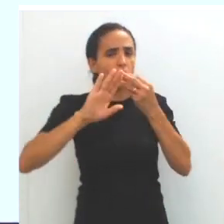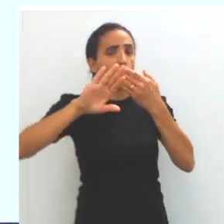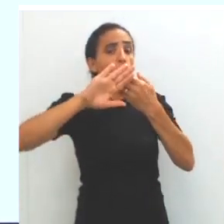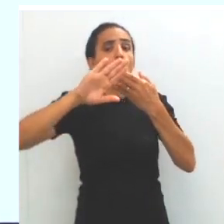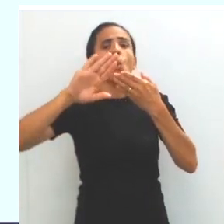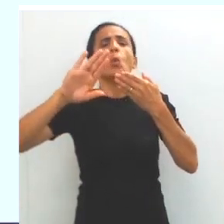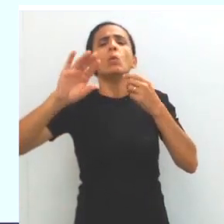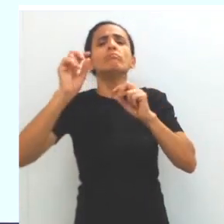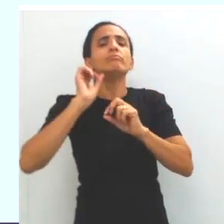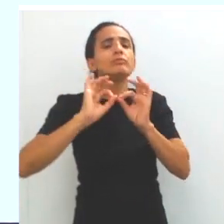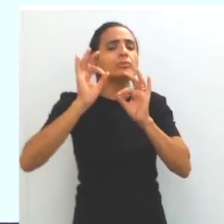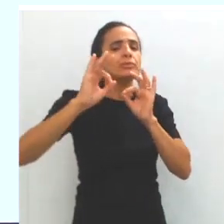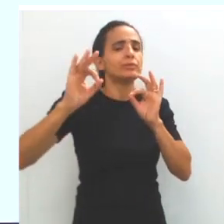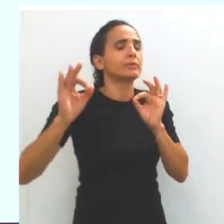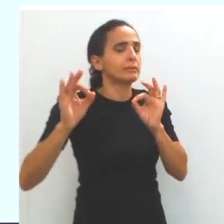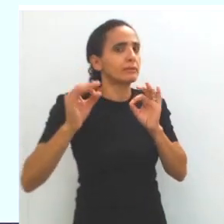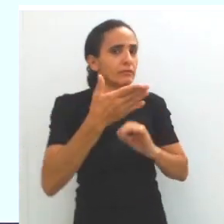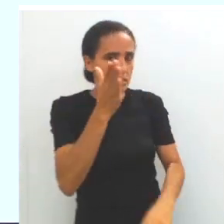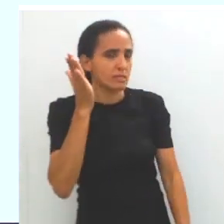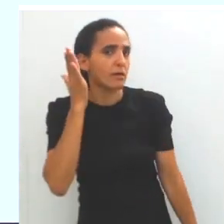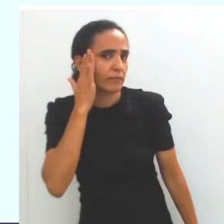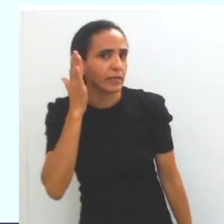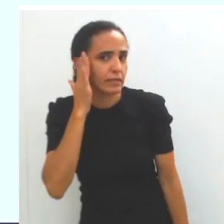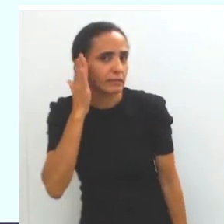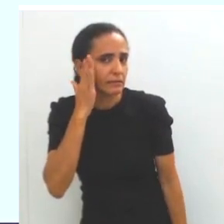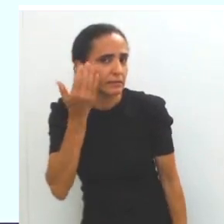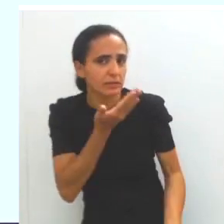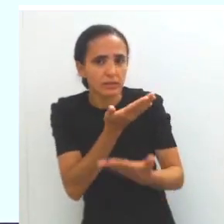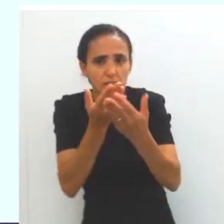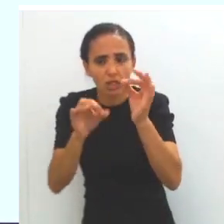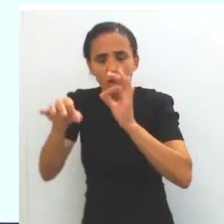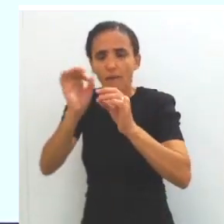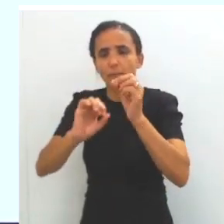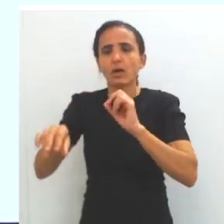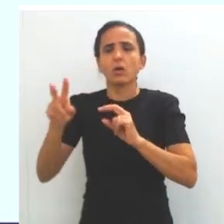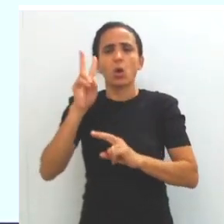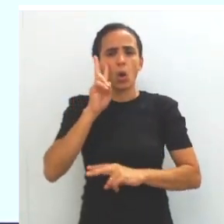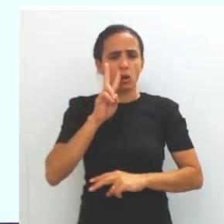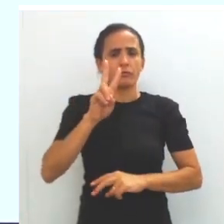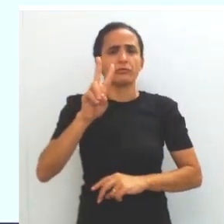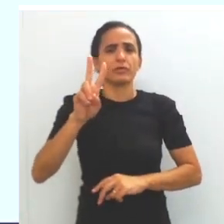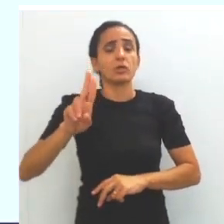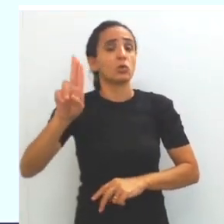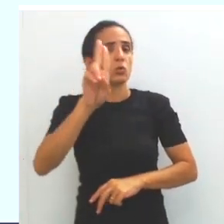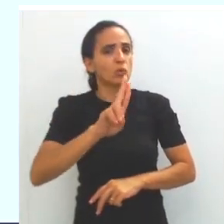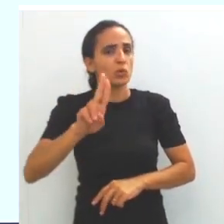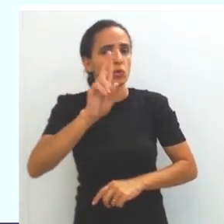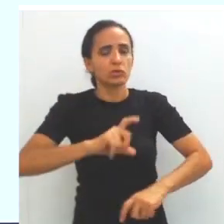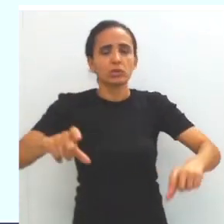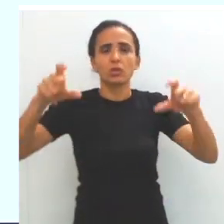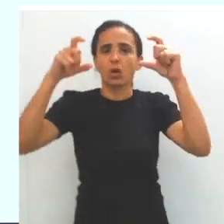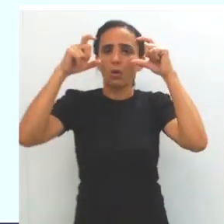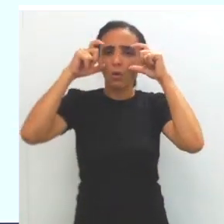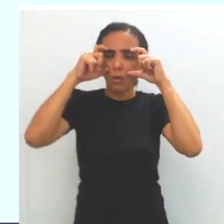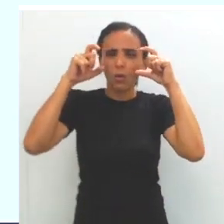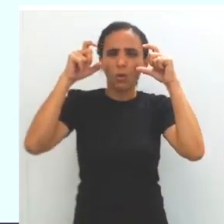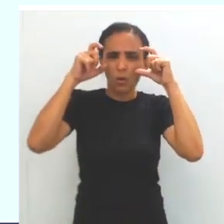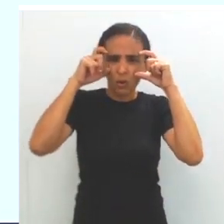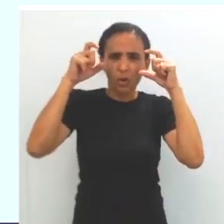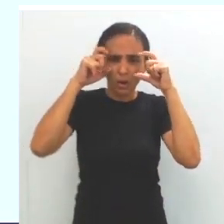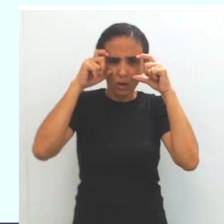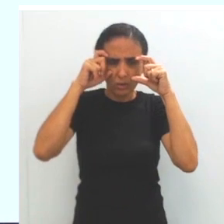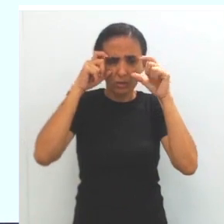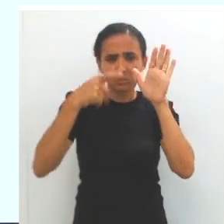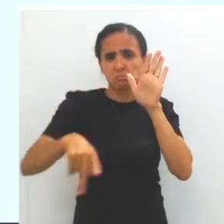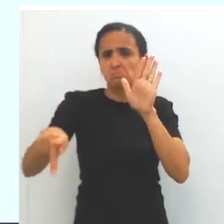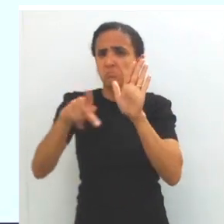míope, e jogar até a retina. E aí o míope vai enxergar com a utilização de